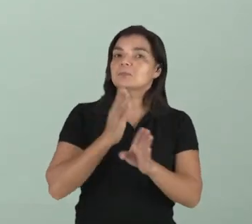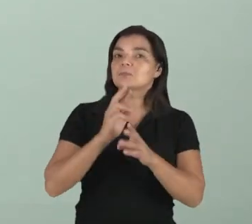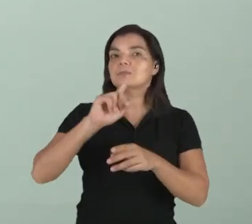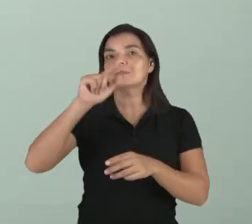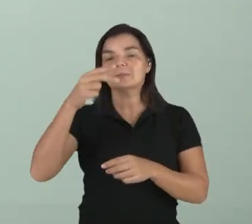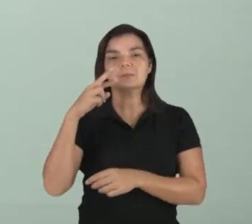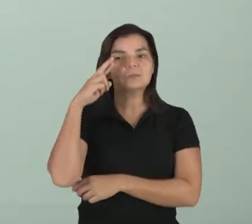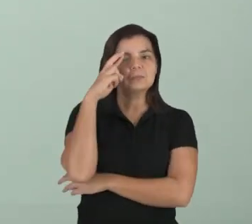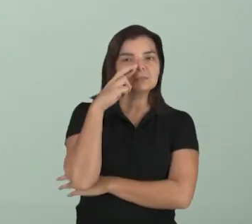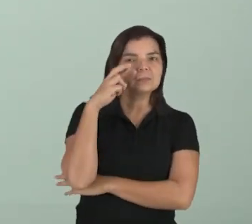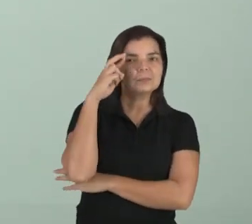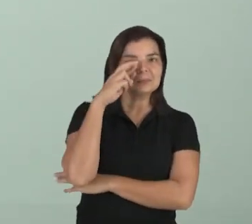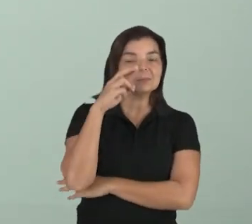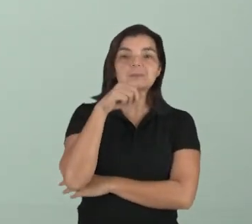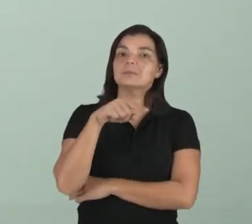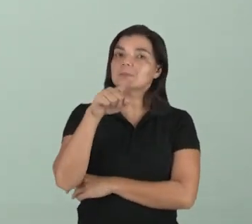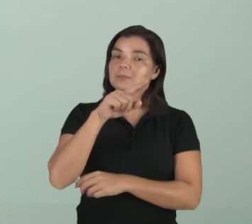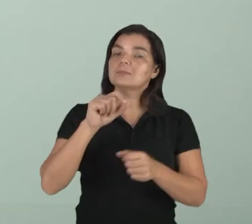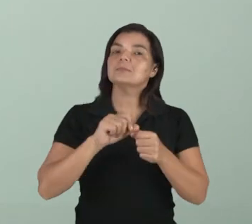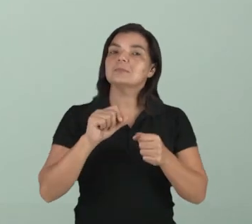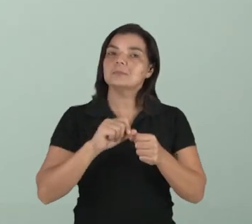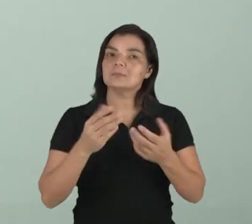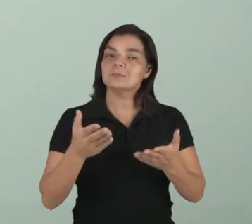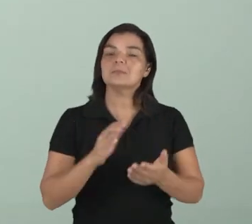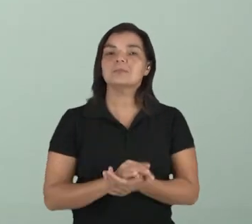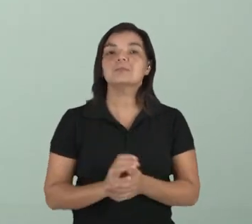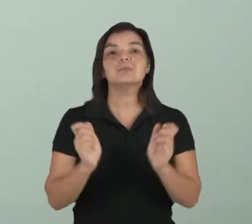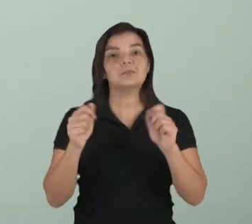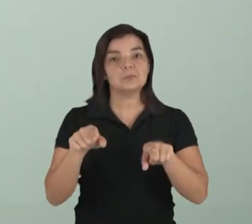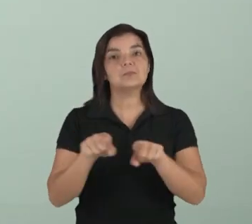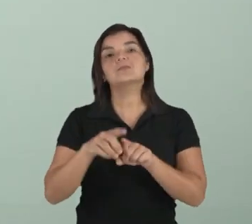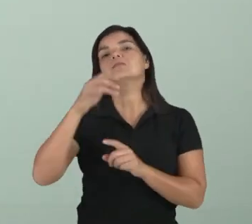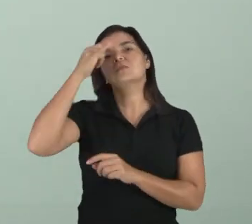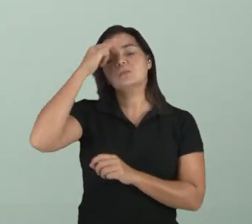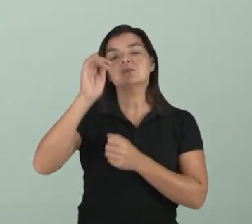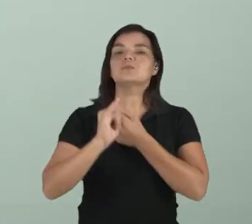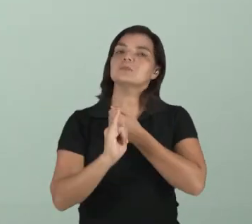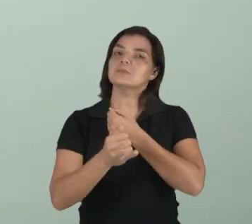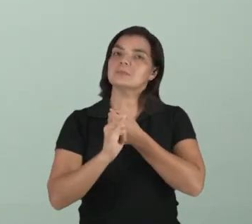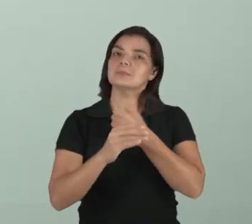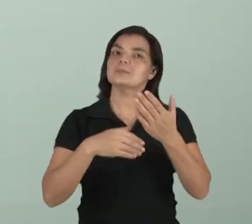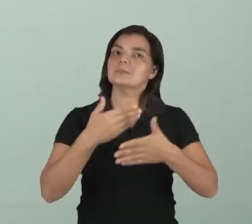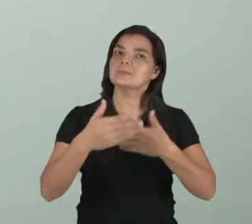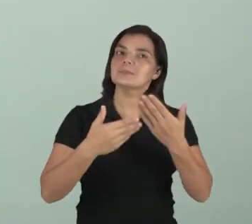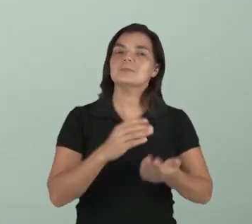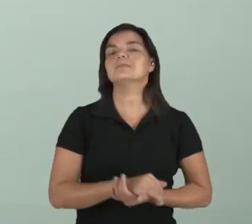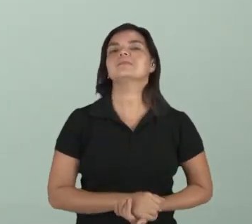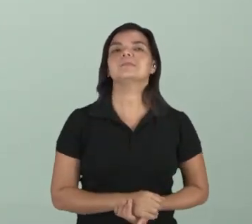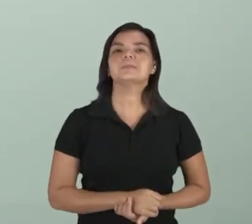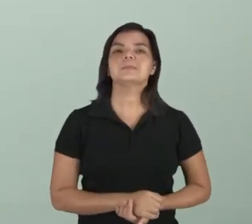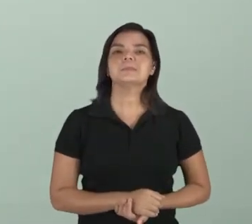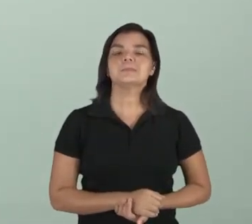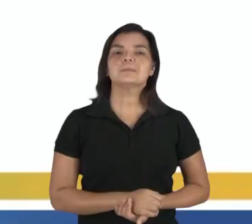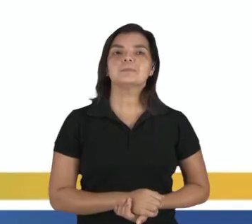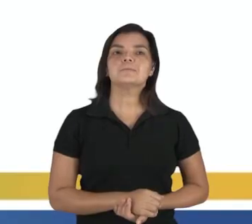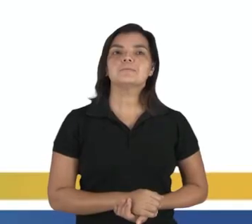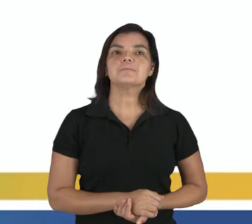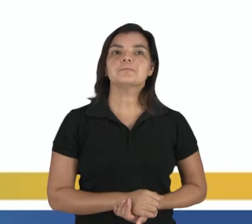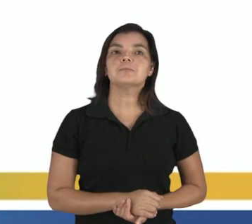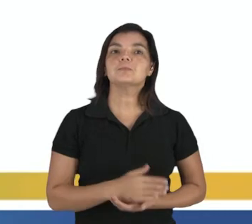uma observação que você faz, você pode criar uma crônica a partir daí. Então vamos continuar a análise do